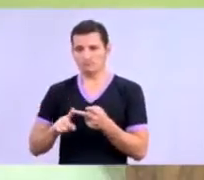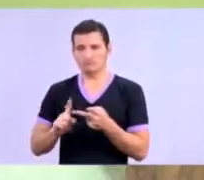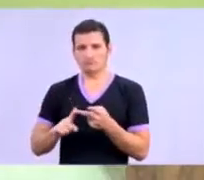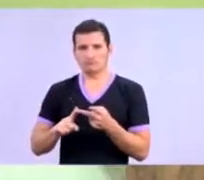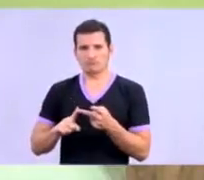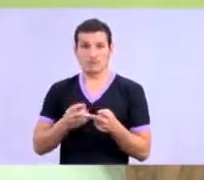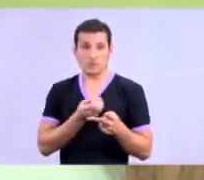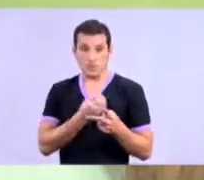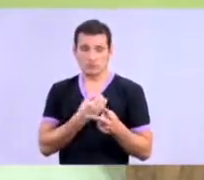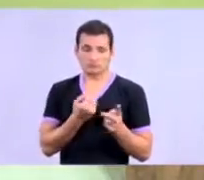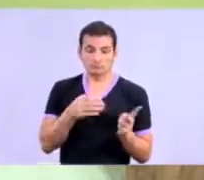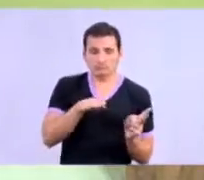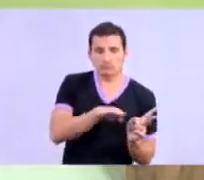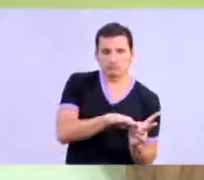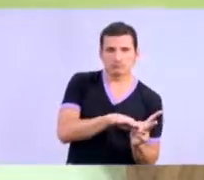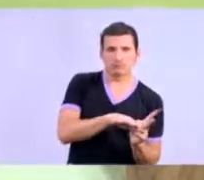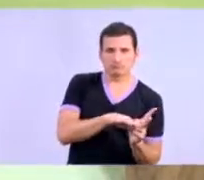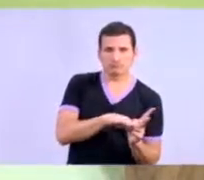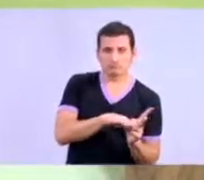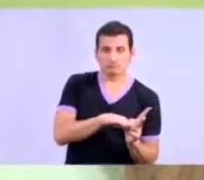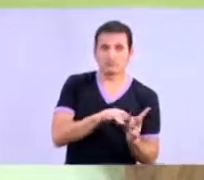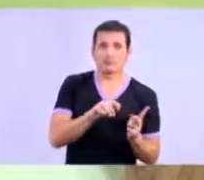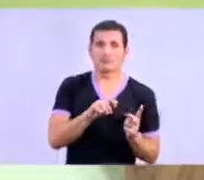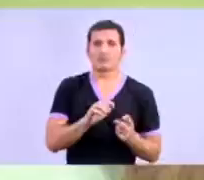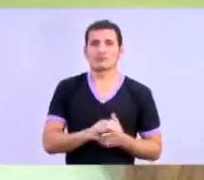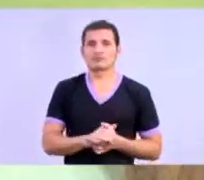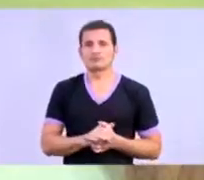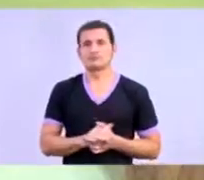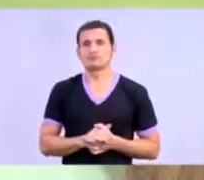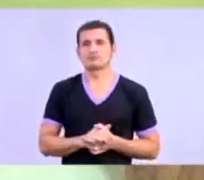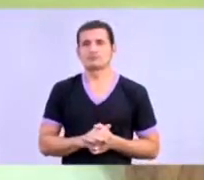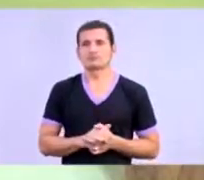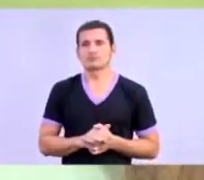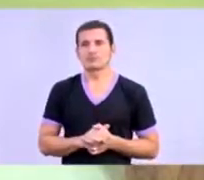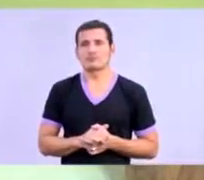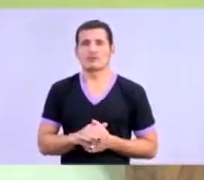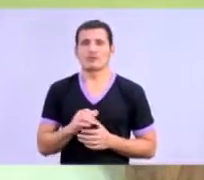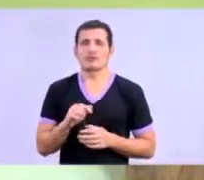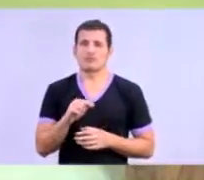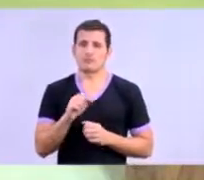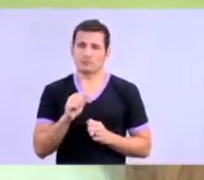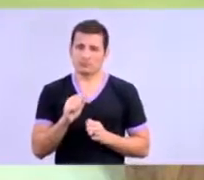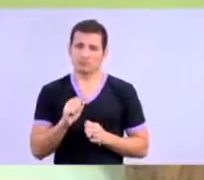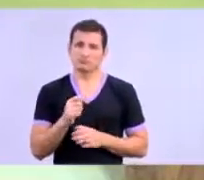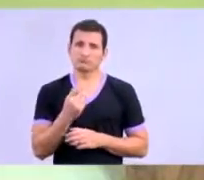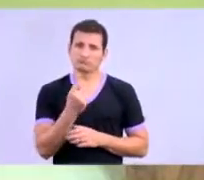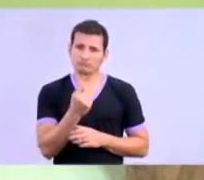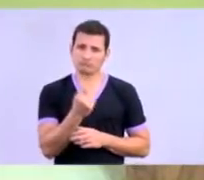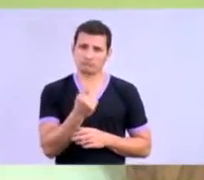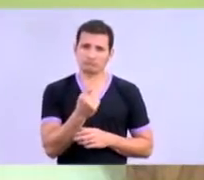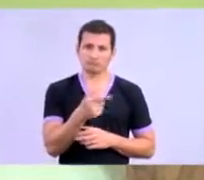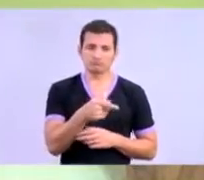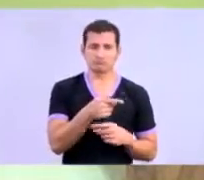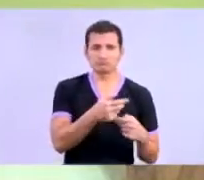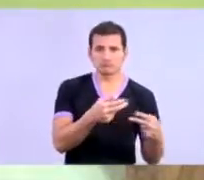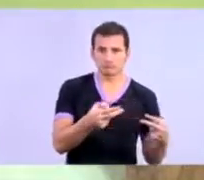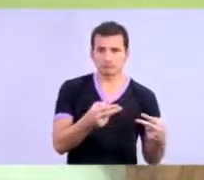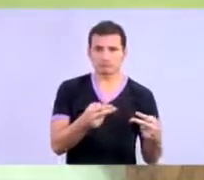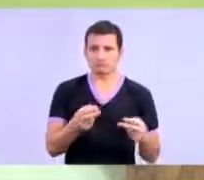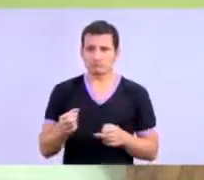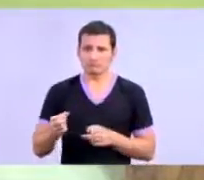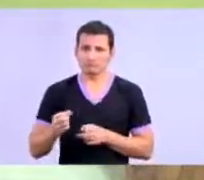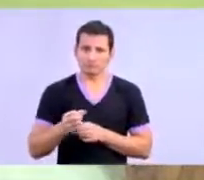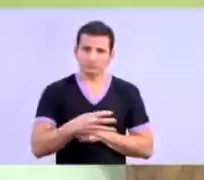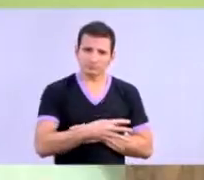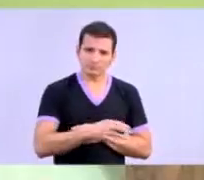né? Agora, o de destino, ele pode ser para um dispositivo único, pode ser para um grupo de dispositivos, ou pode ser para todo mundo